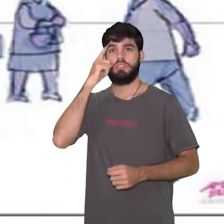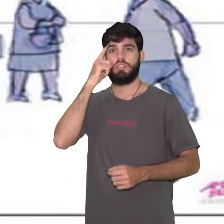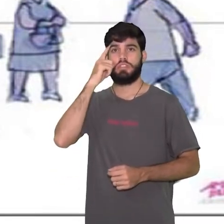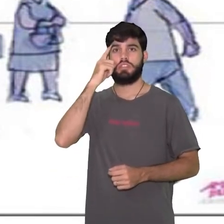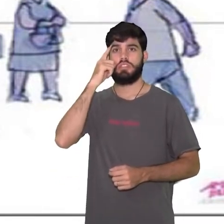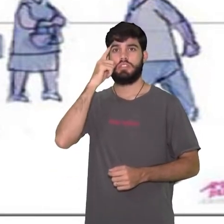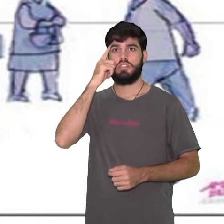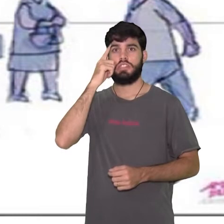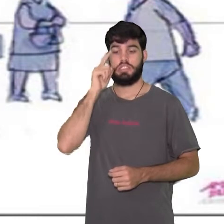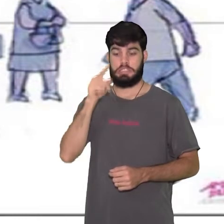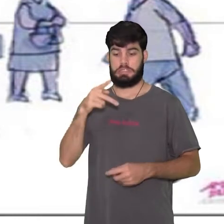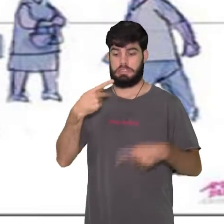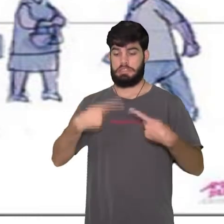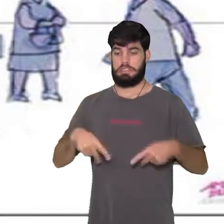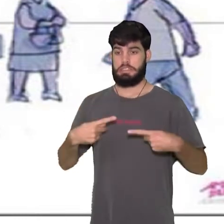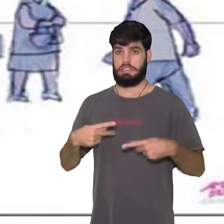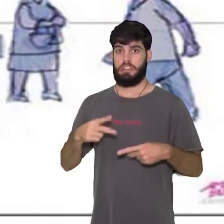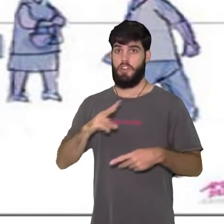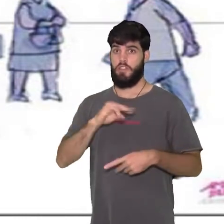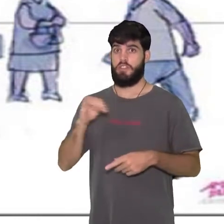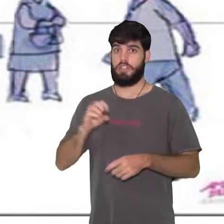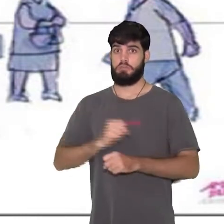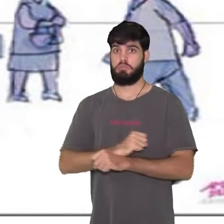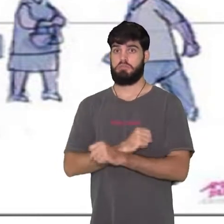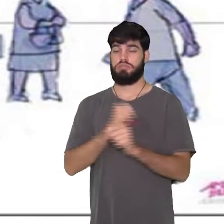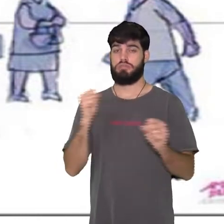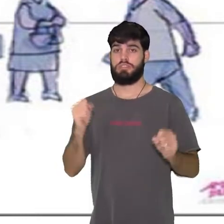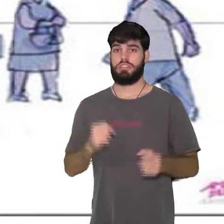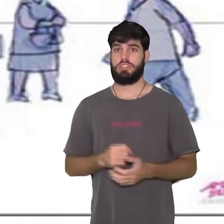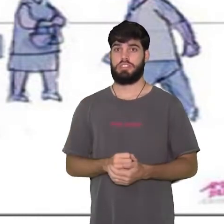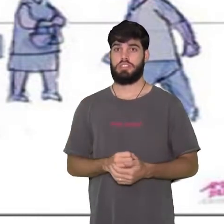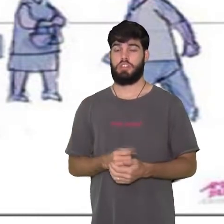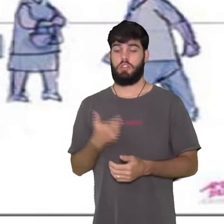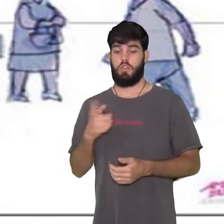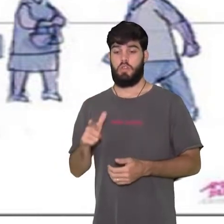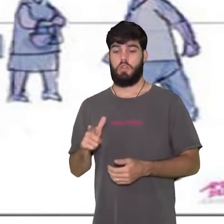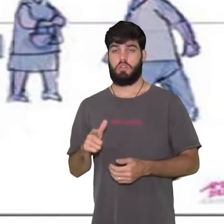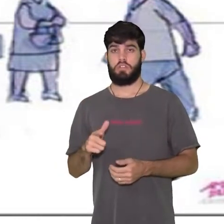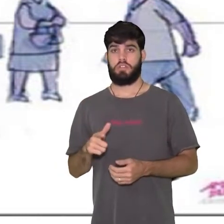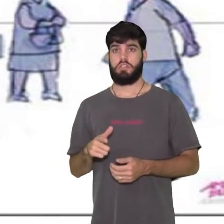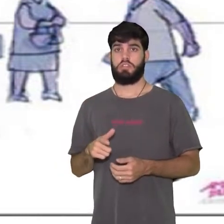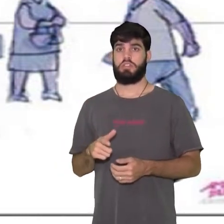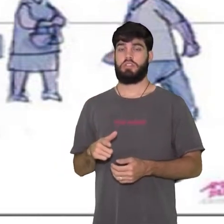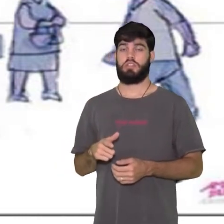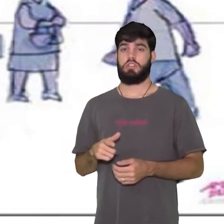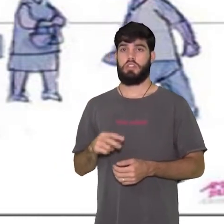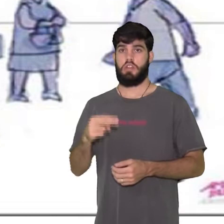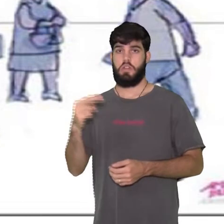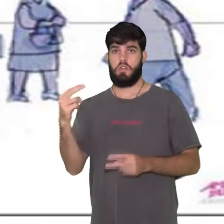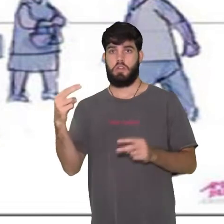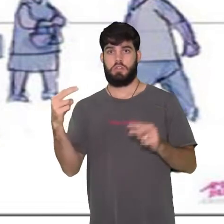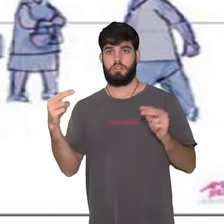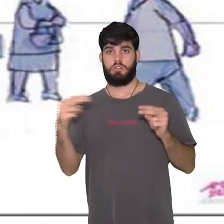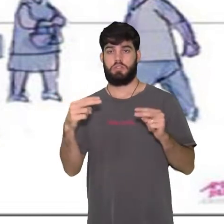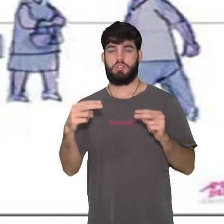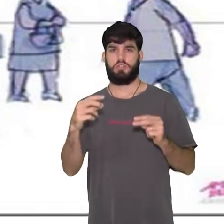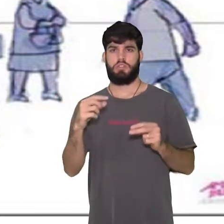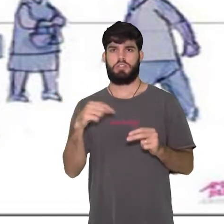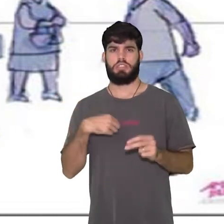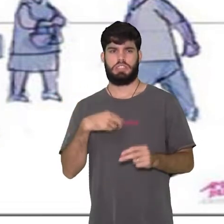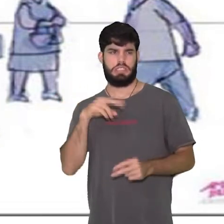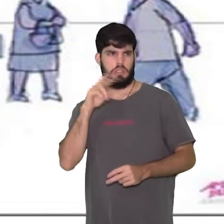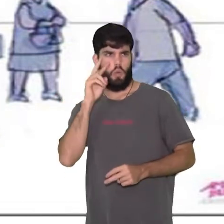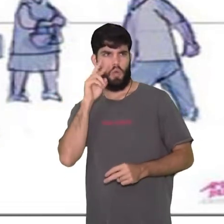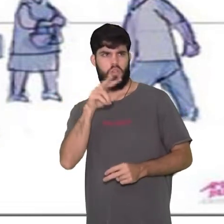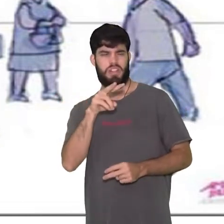pensa, tá com jeito de que vai explodir. E aí já tem um outro personagem que olha para outros dois e fala, que